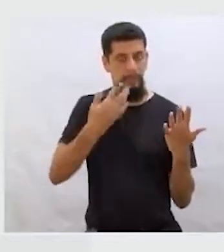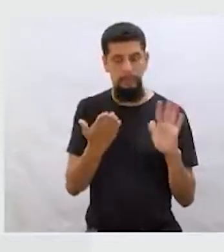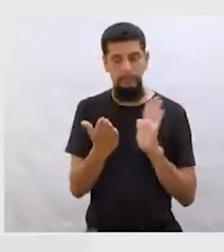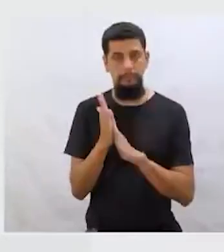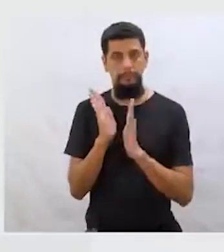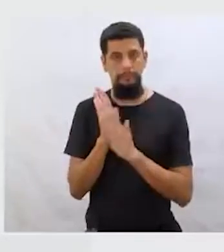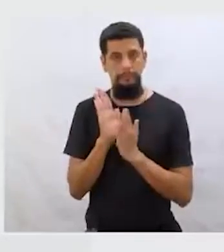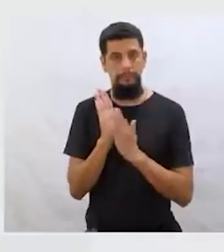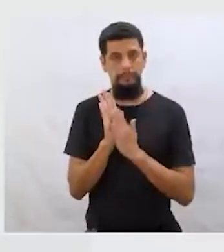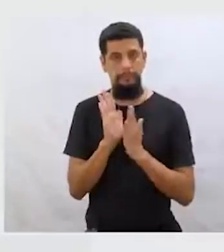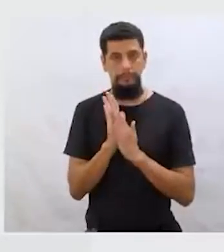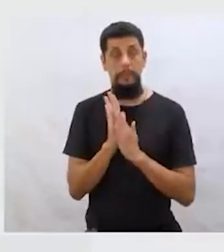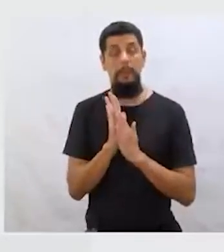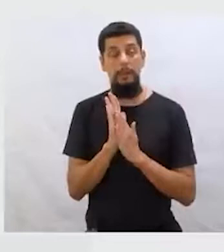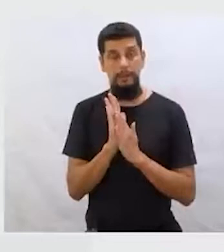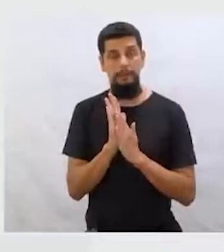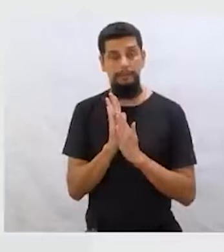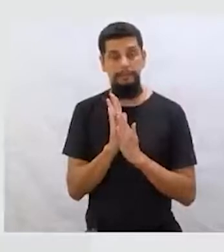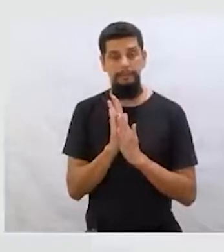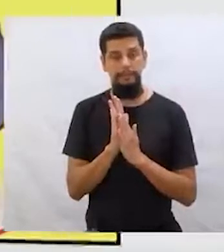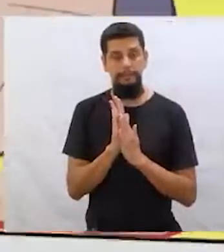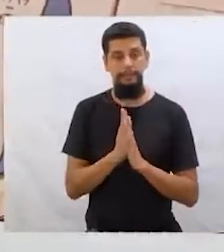mão.